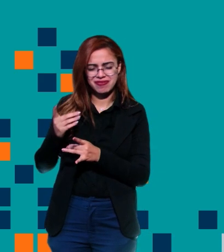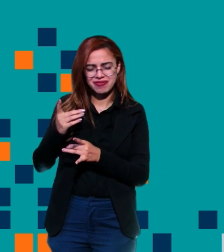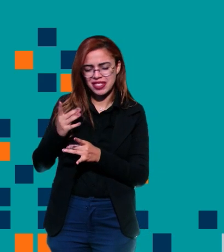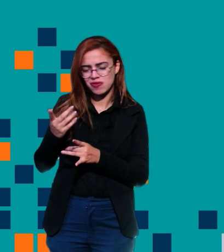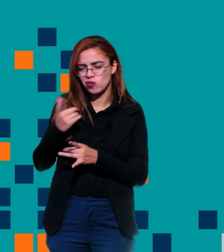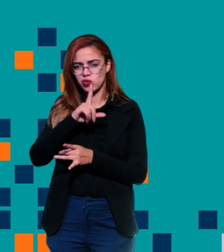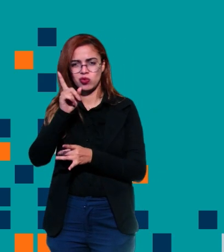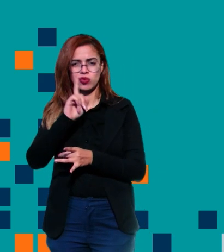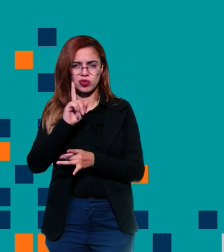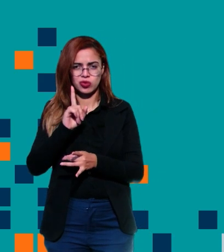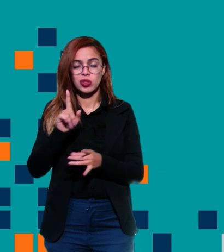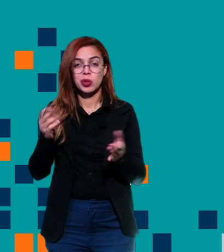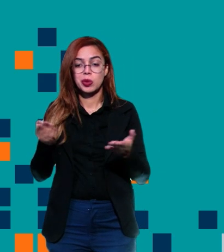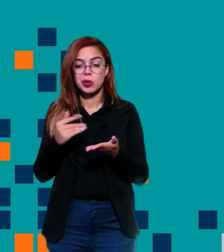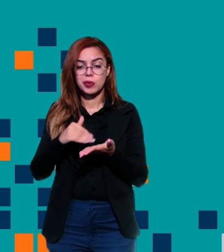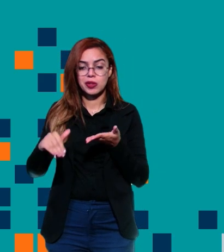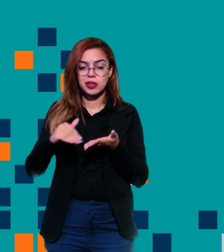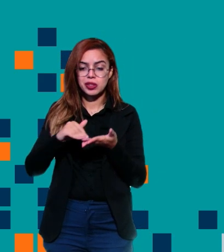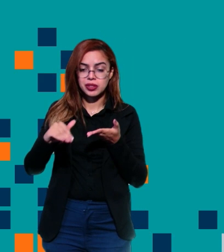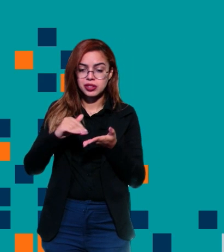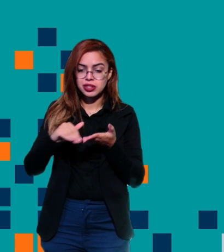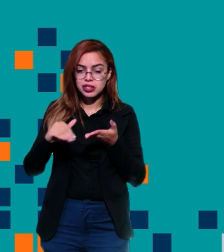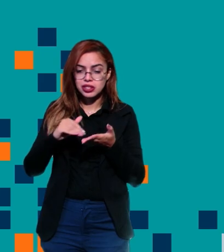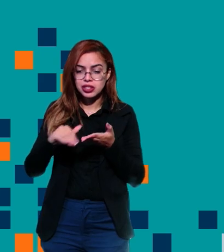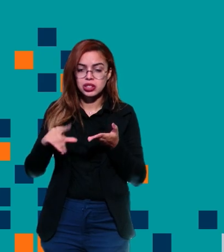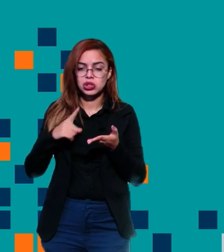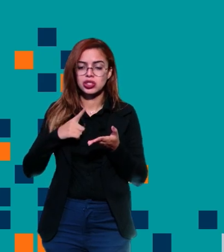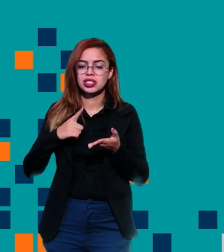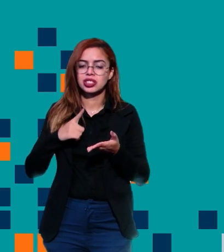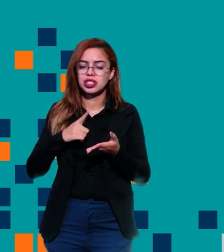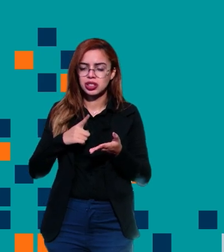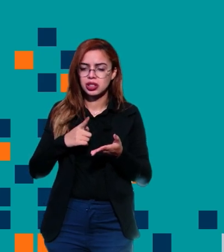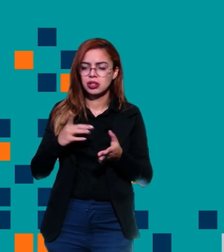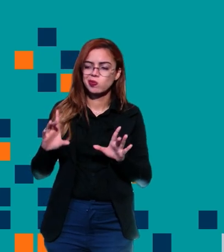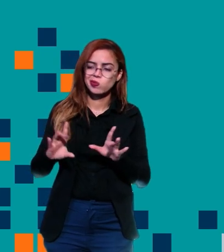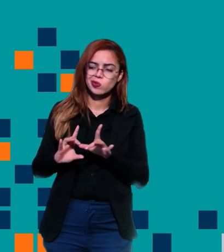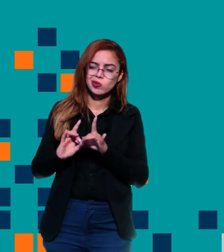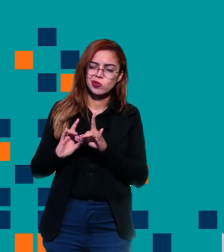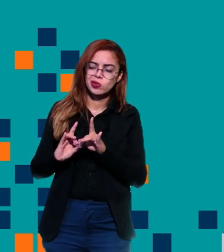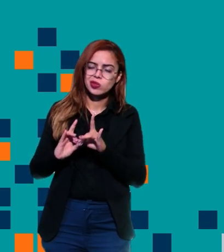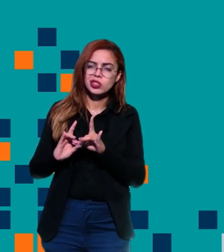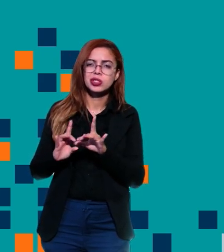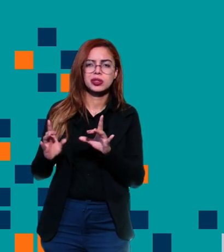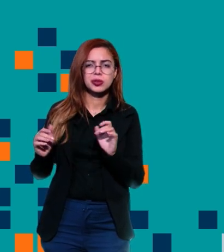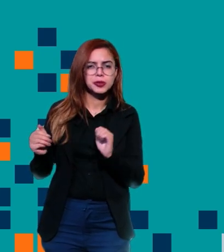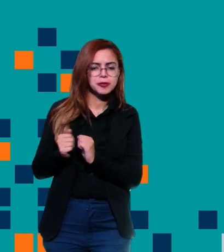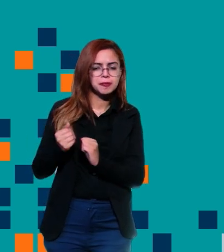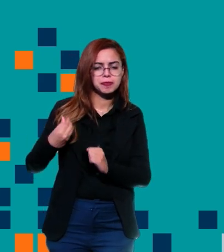E hoje em dia o escritório, assim, eu tenho sócios e parceiros que eu escolhi para a minha vida. A gente tem um escritório